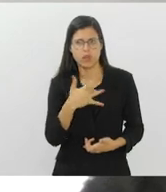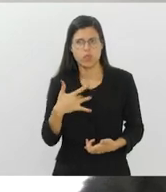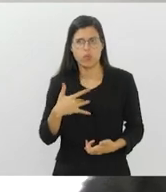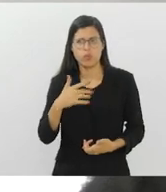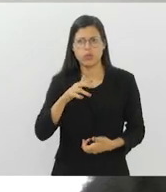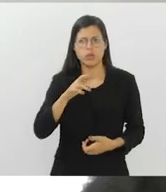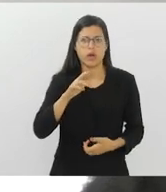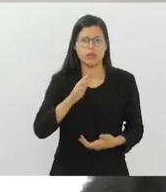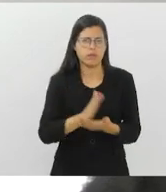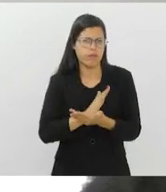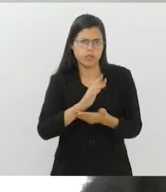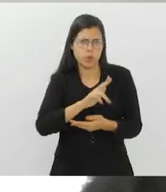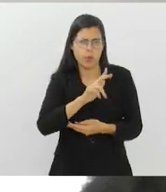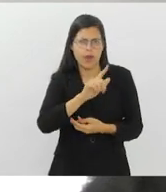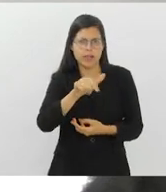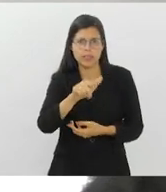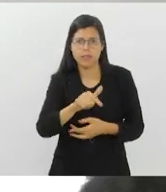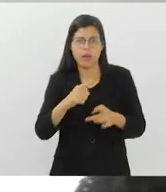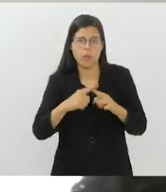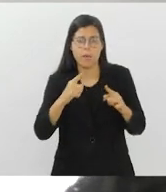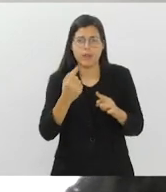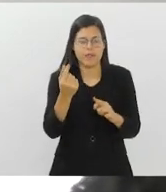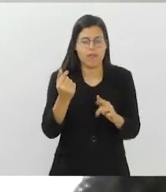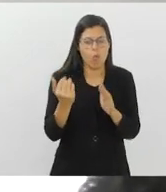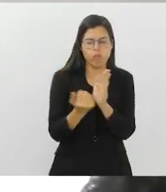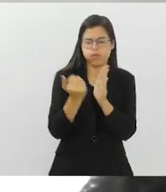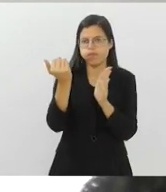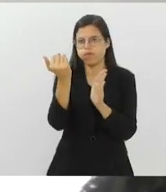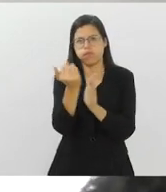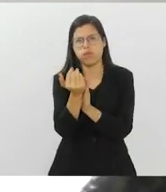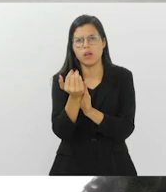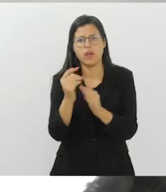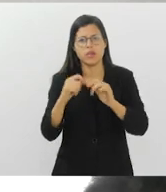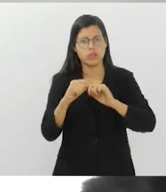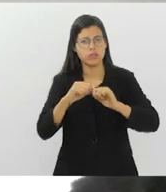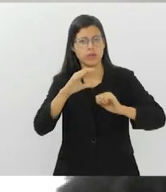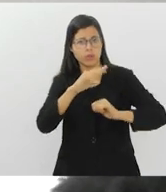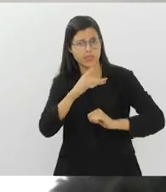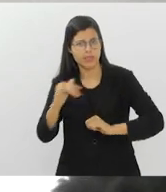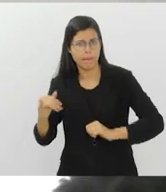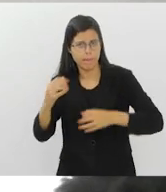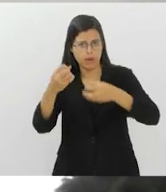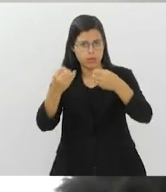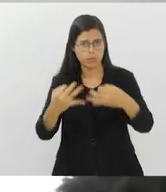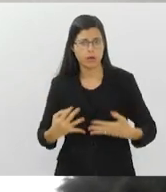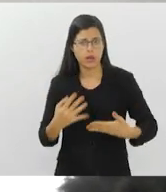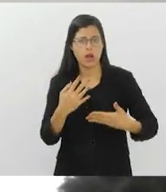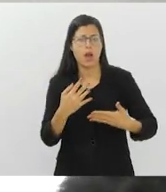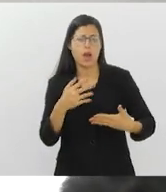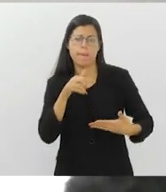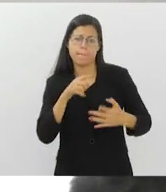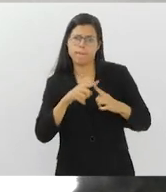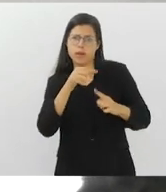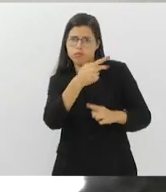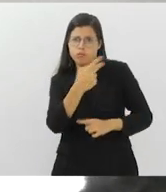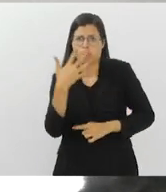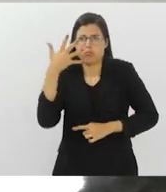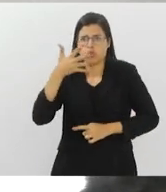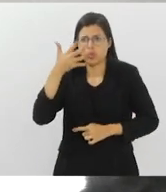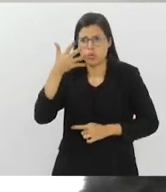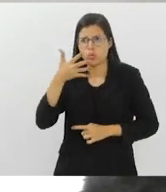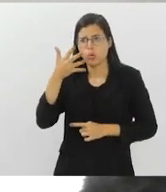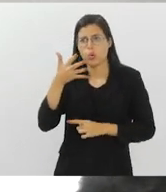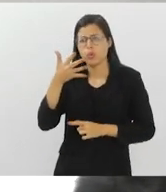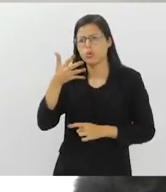como eles pagarem? Então, se a gente faz uma CPI dessa para esclarecer, e nas suas palavras, tudo que a gente... Não é só na sua, não.